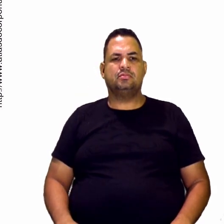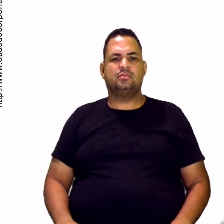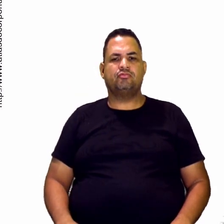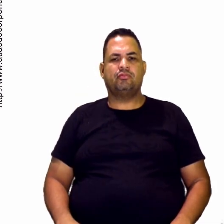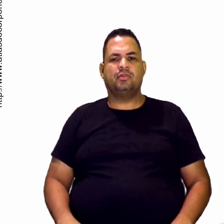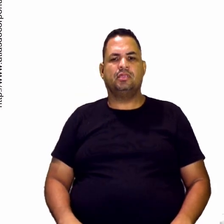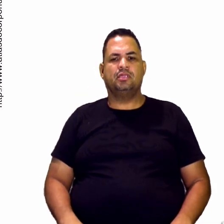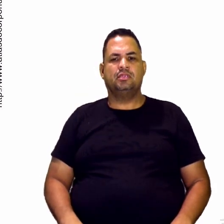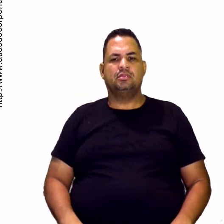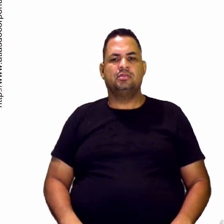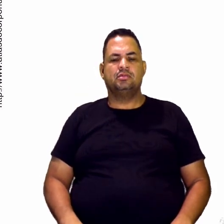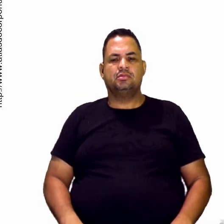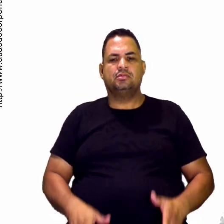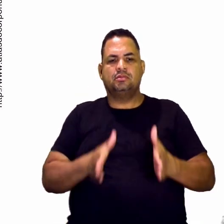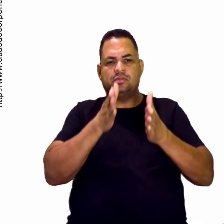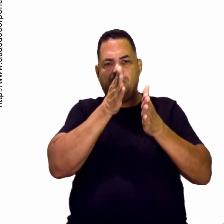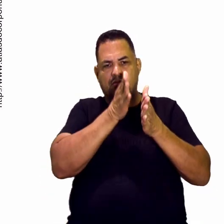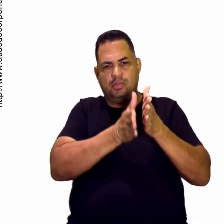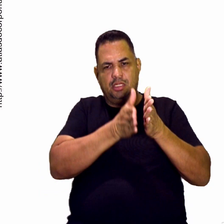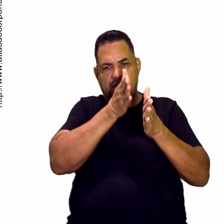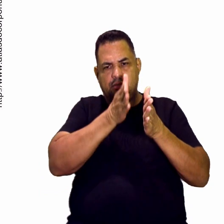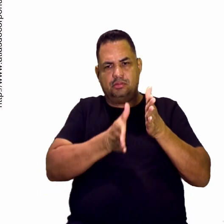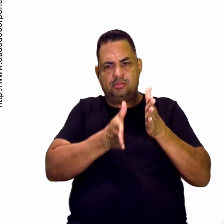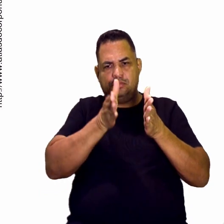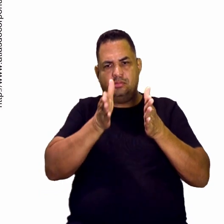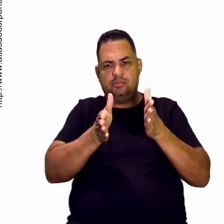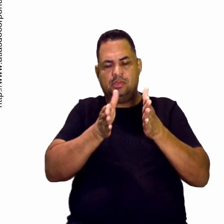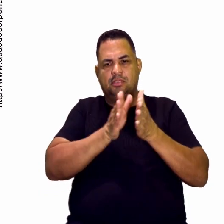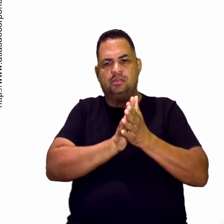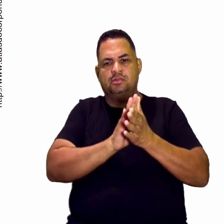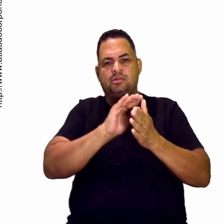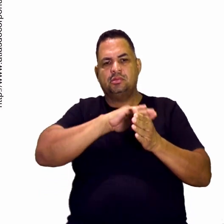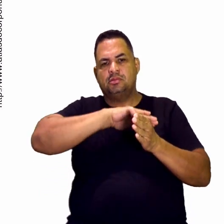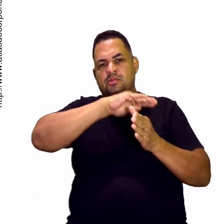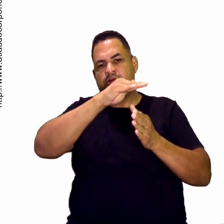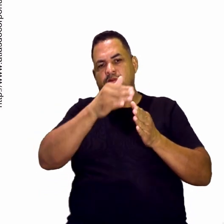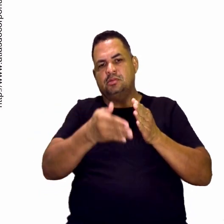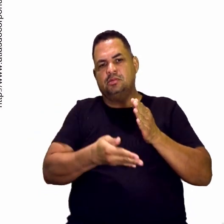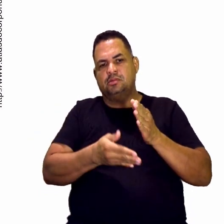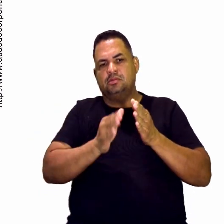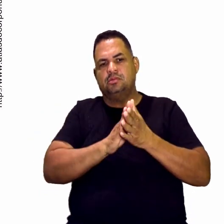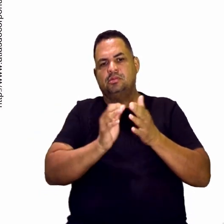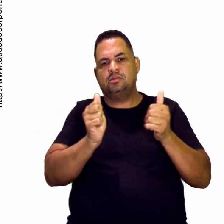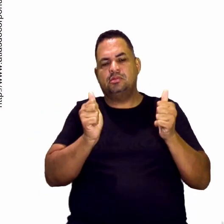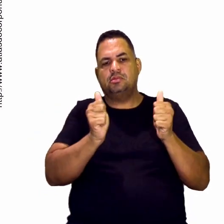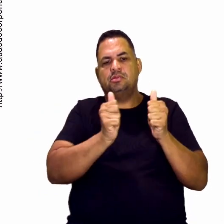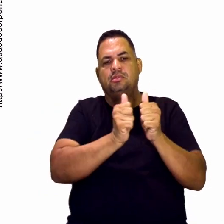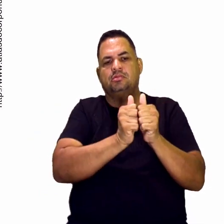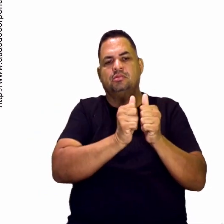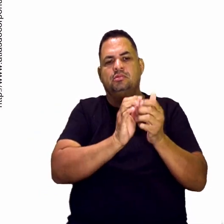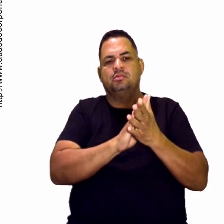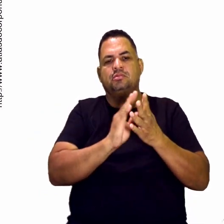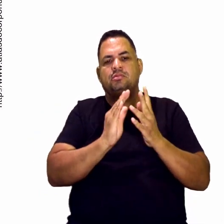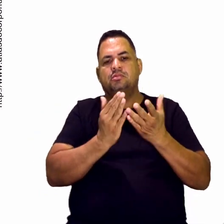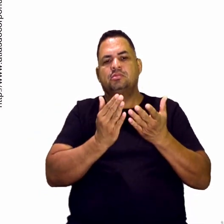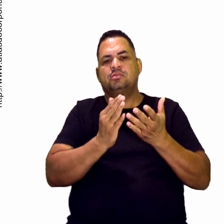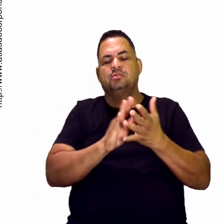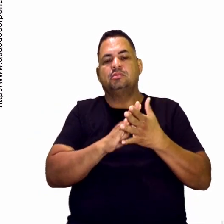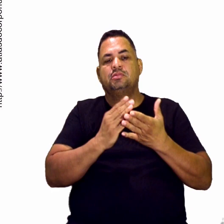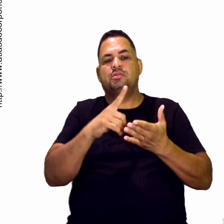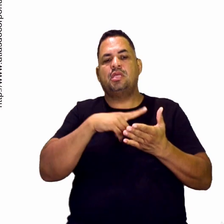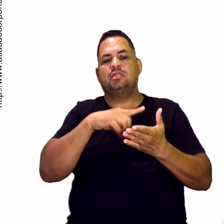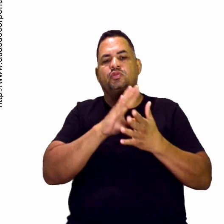são placas arredondadas formadas entre células vizinhas, de onde